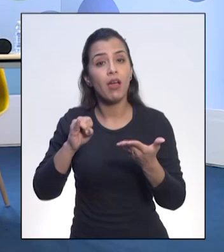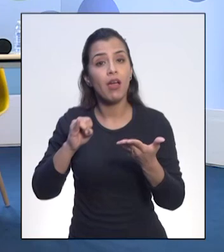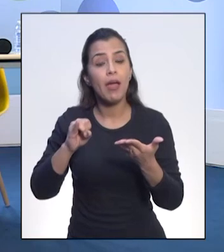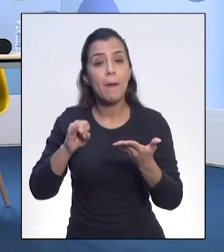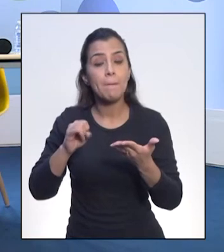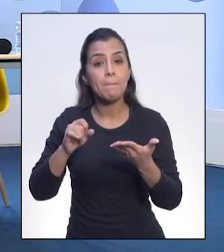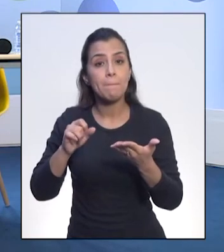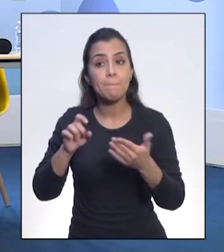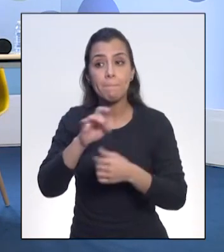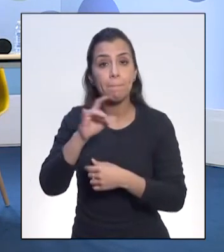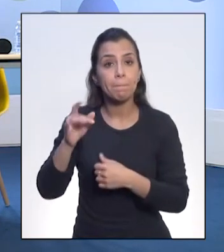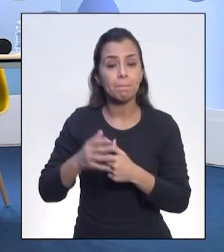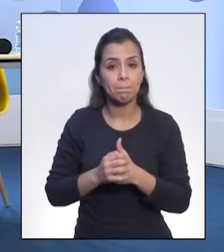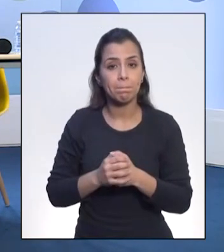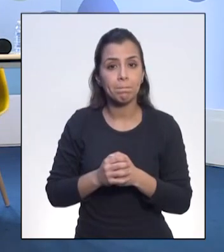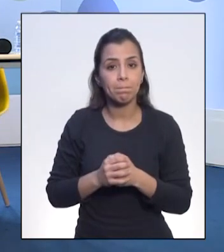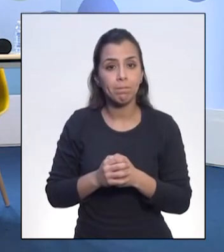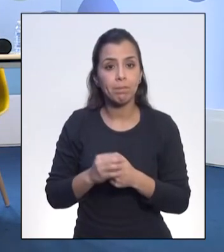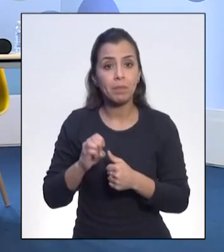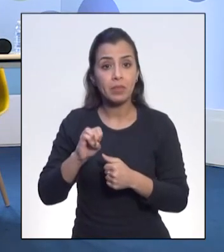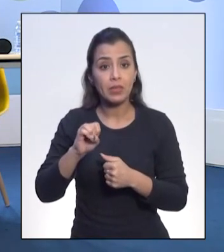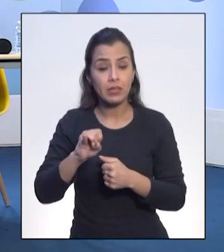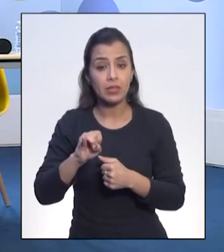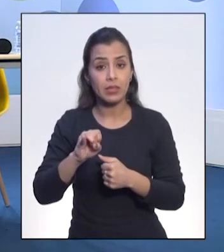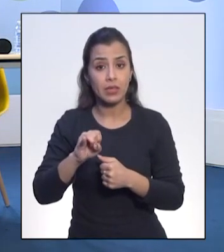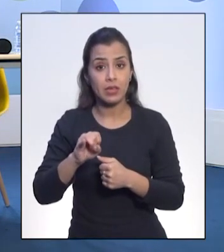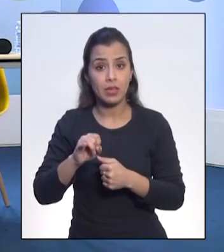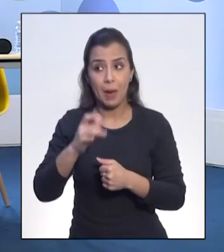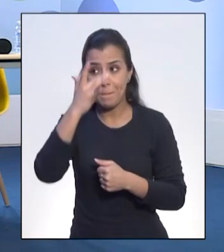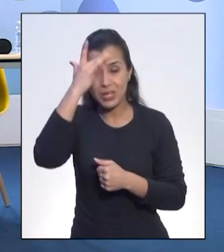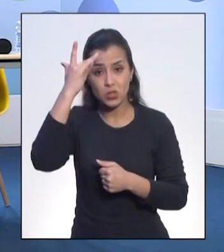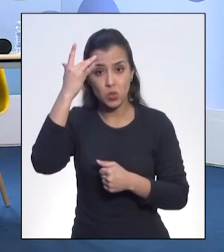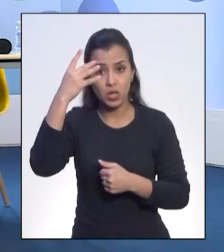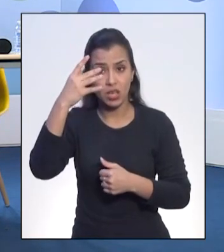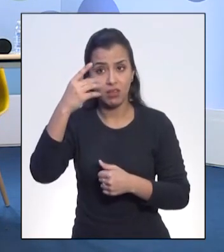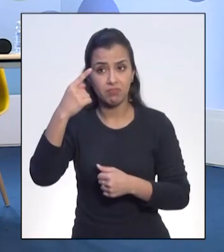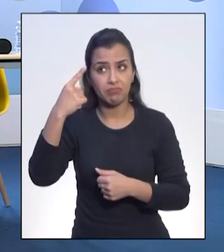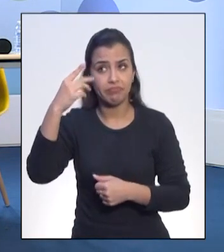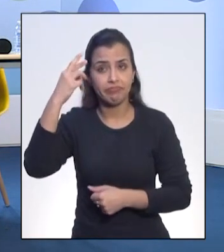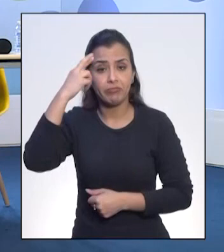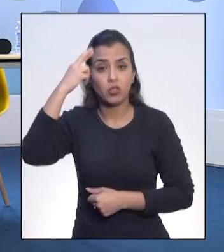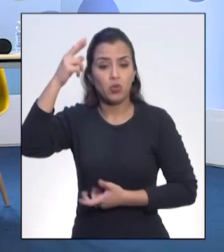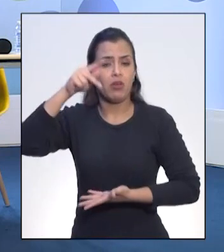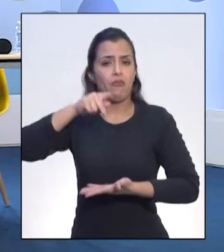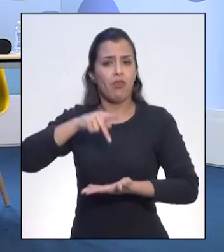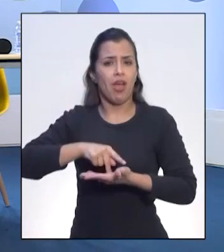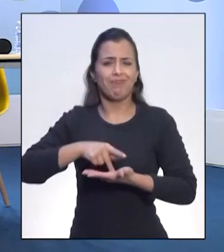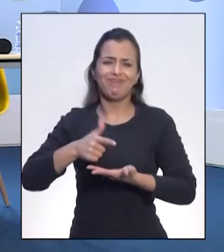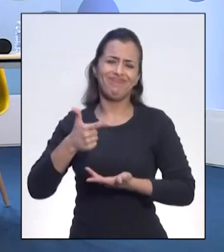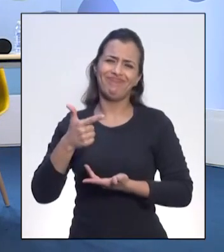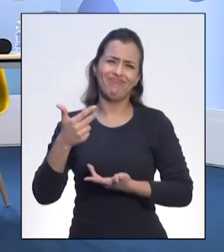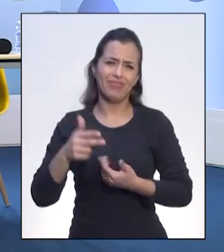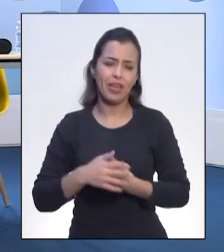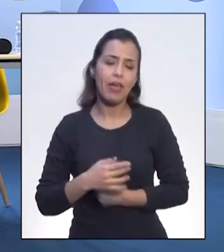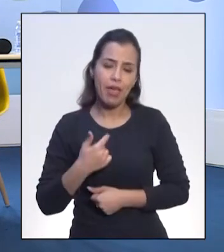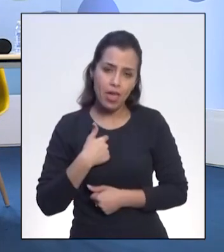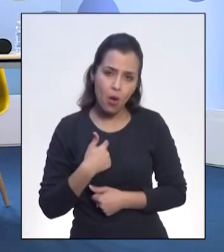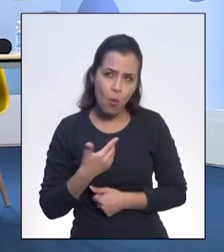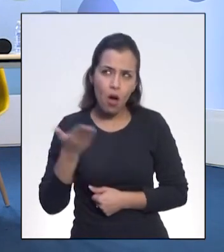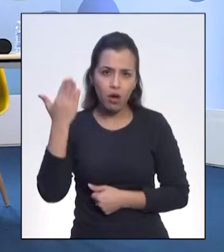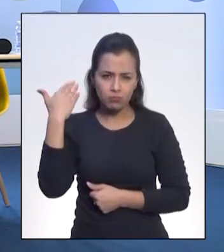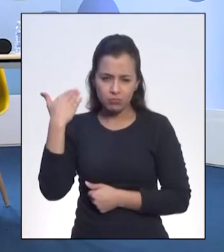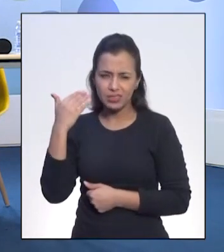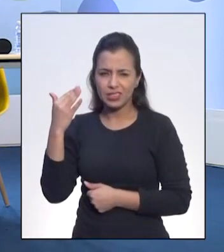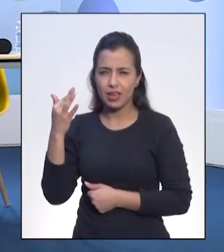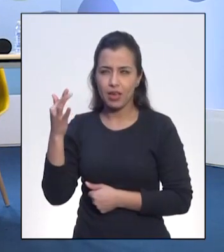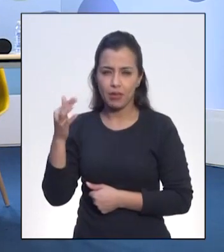como a ideia de ser um detentor da verdade absoluta, não faz sentido. Eu tinha um professor na faculdade, agora infelizmente não recordo o